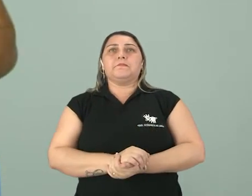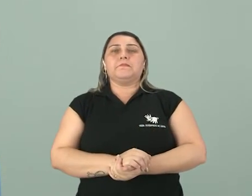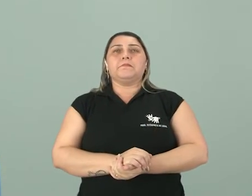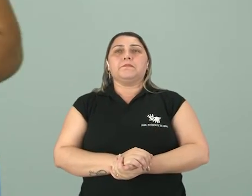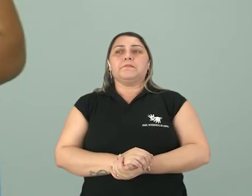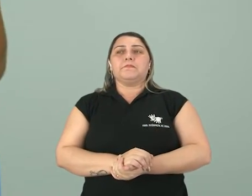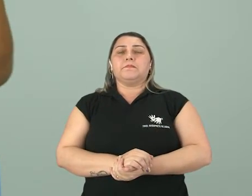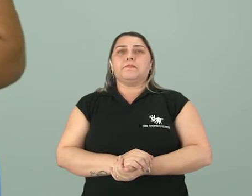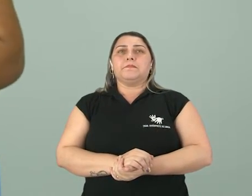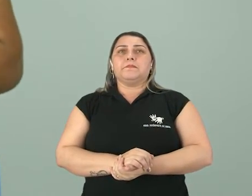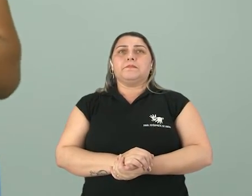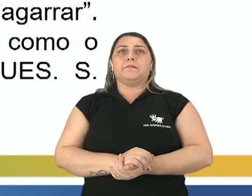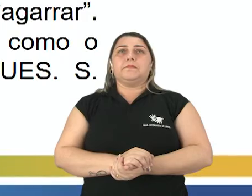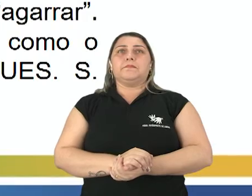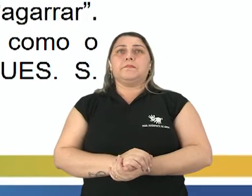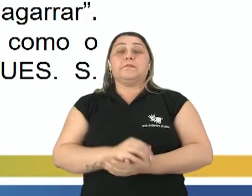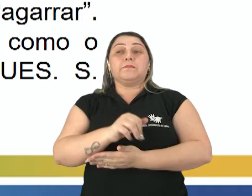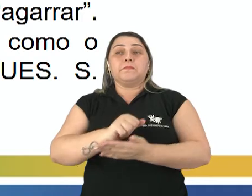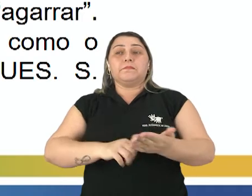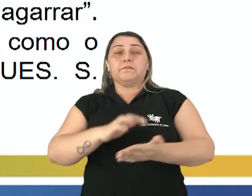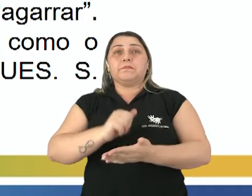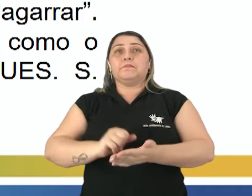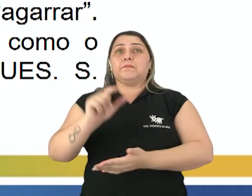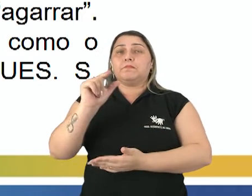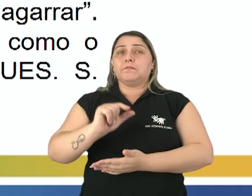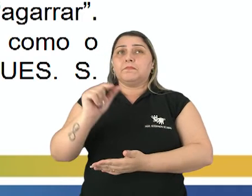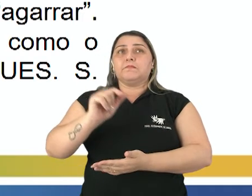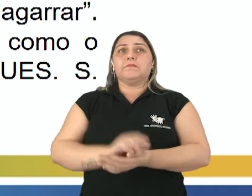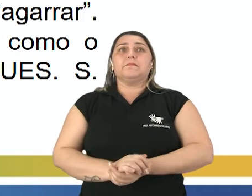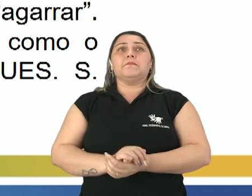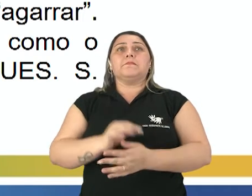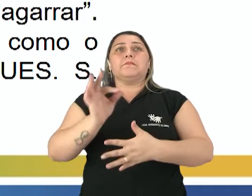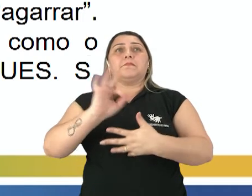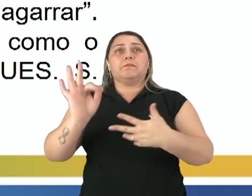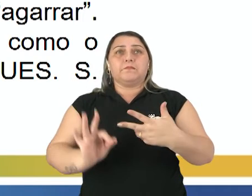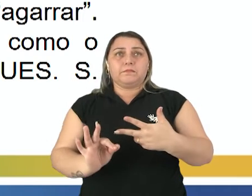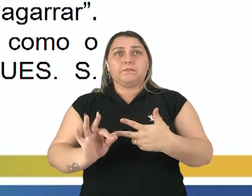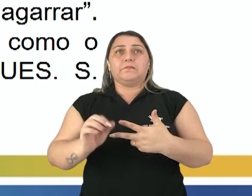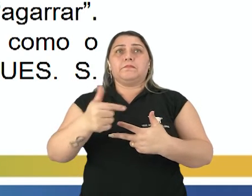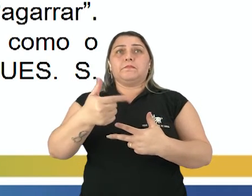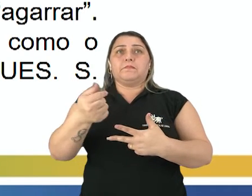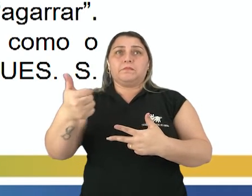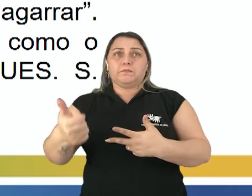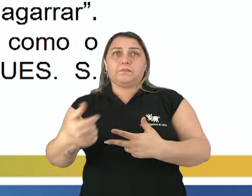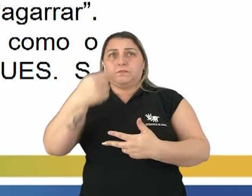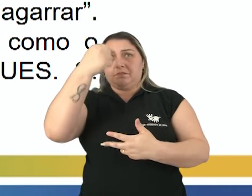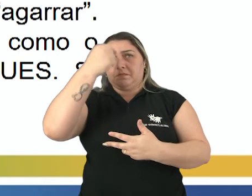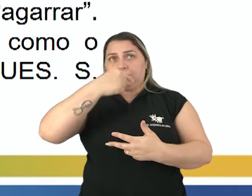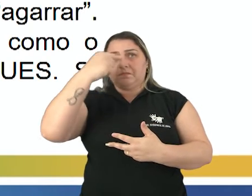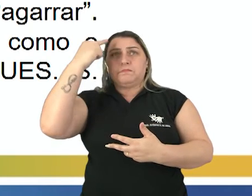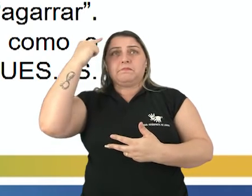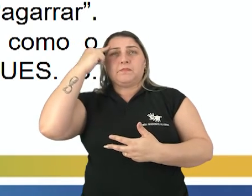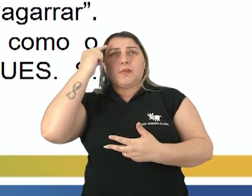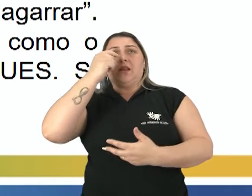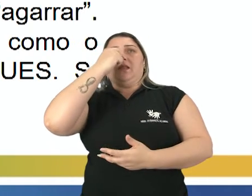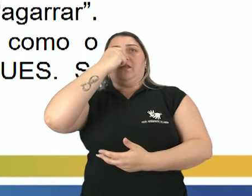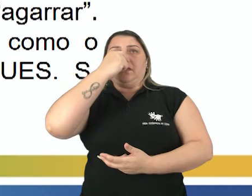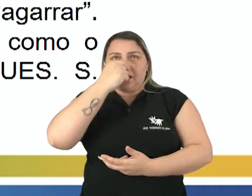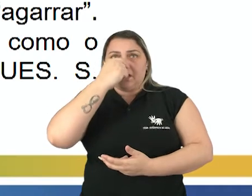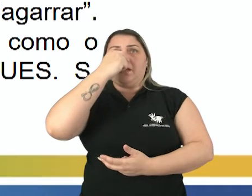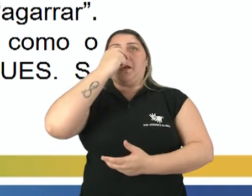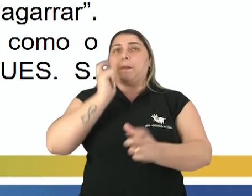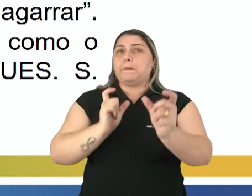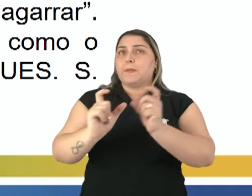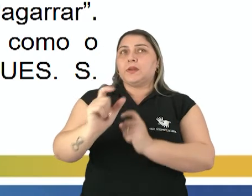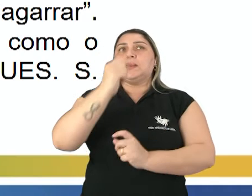lá exercitar um pouquinho. Enem 2013. Gripado, penso entre espirros em como